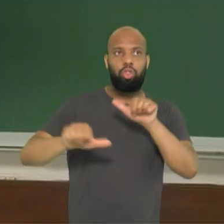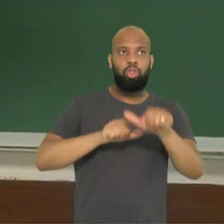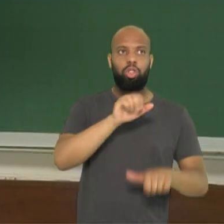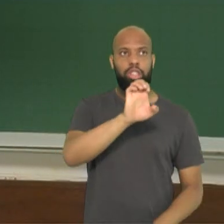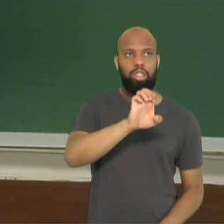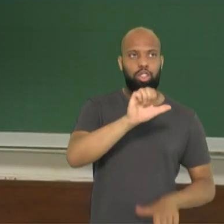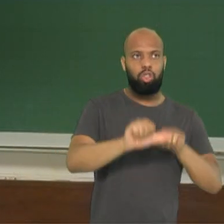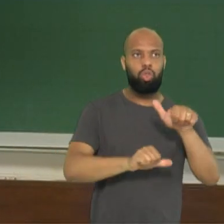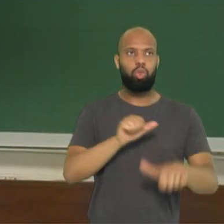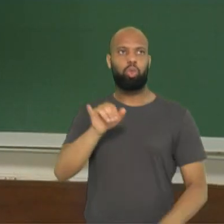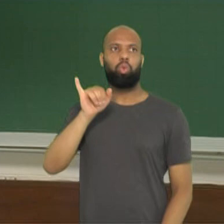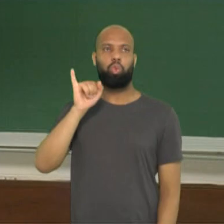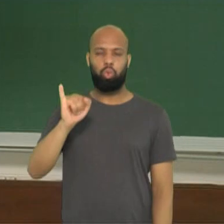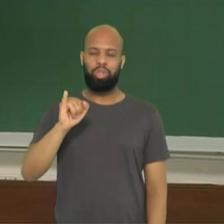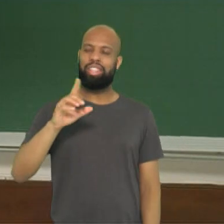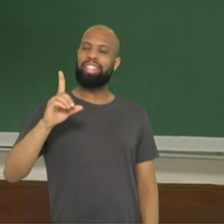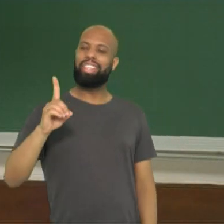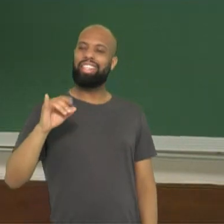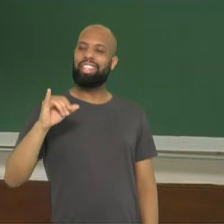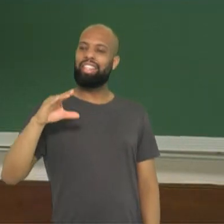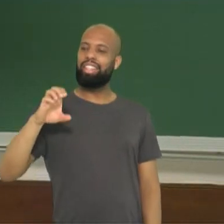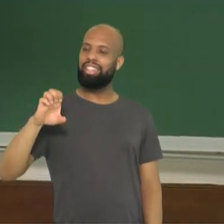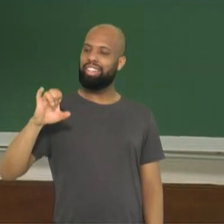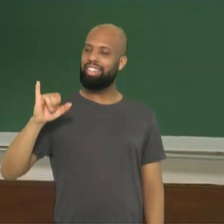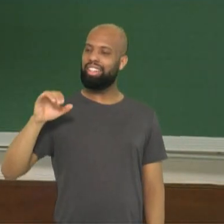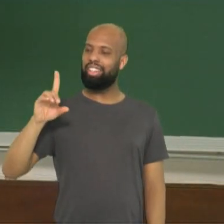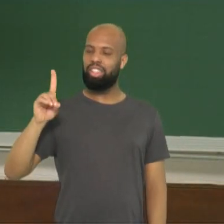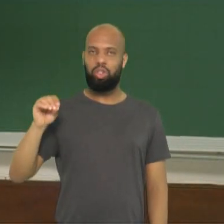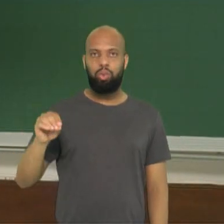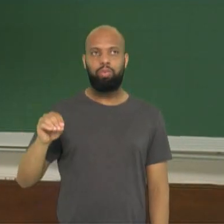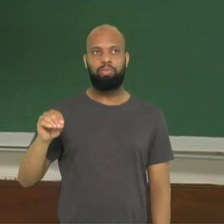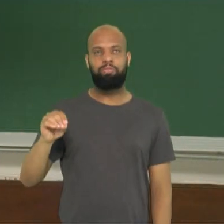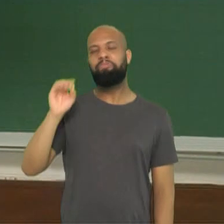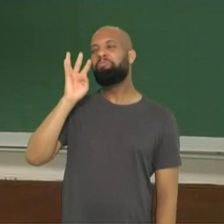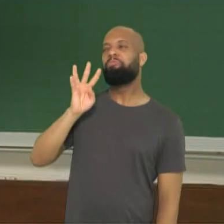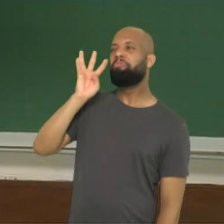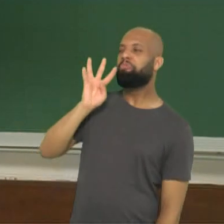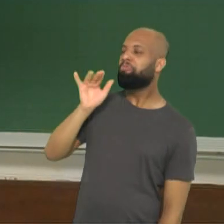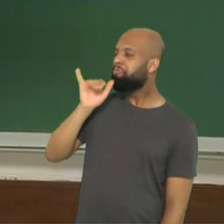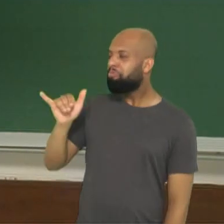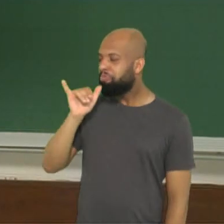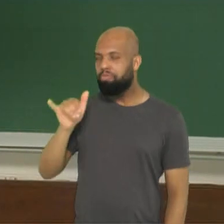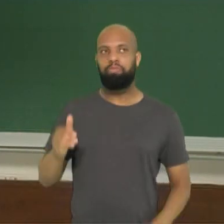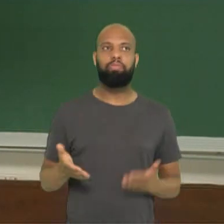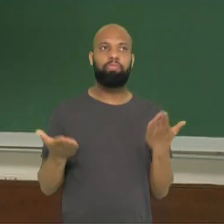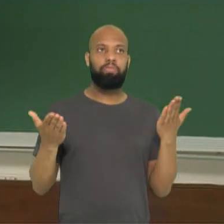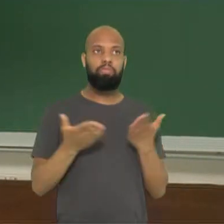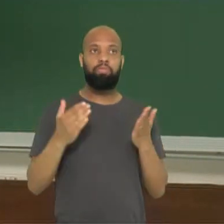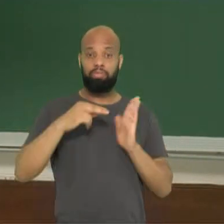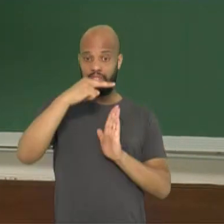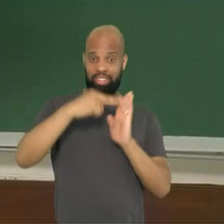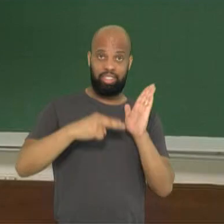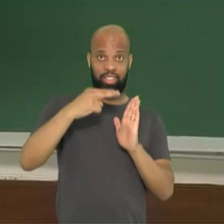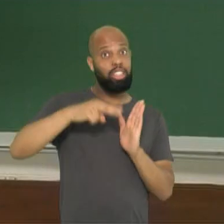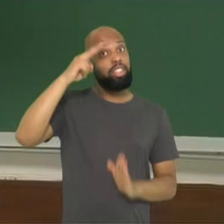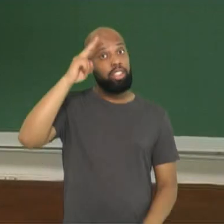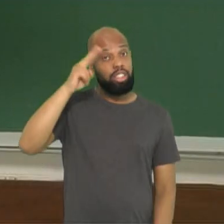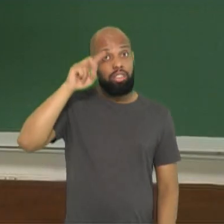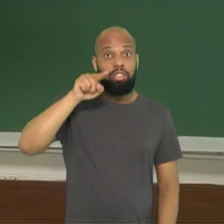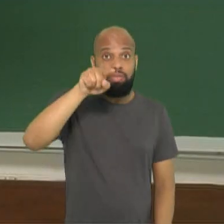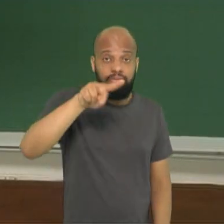E por I, a sua amiga algo muy divertido. Bien? Vamos a ler uma historieta